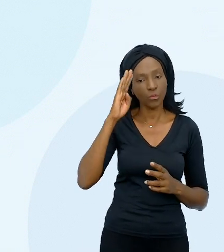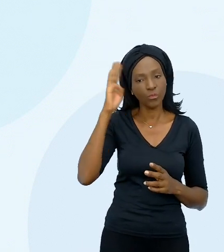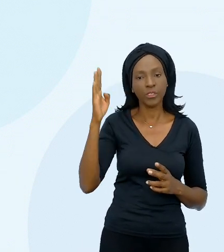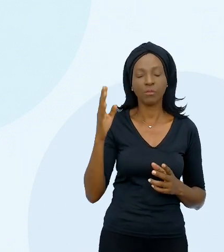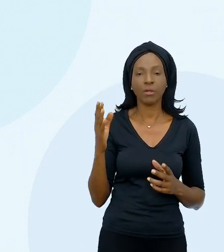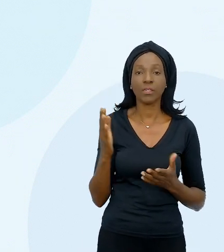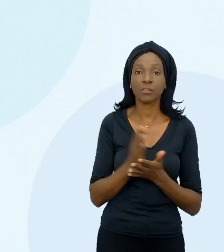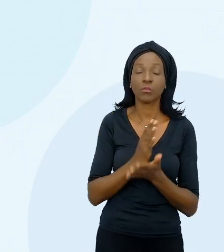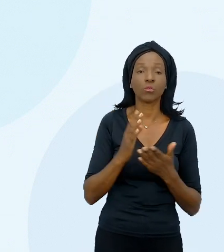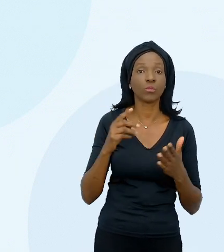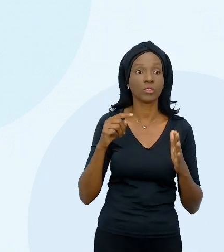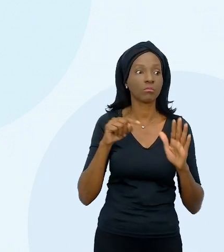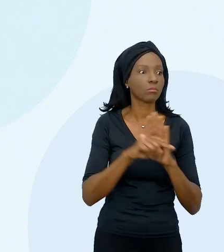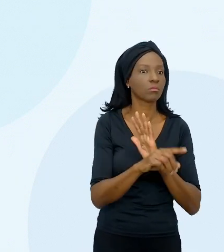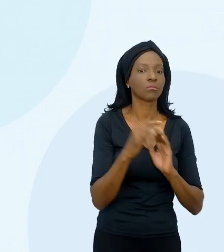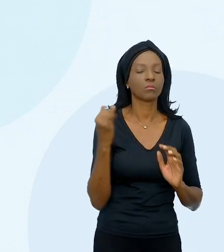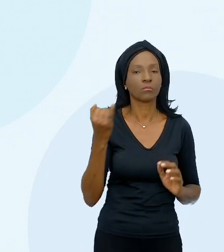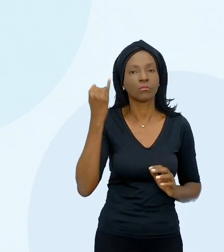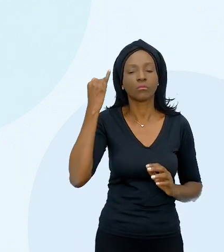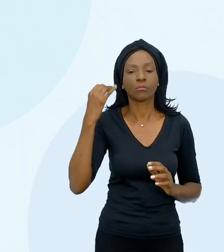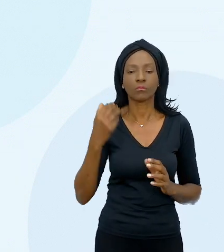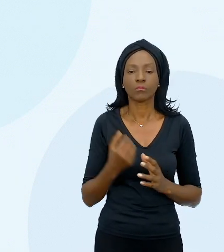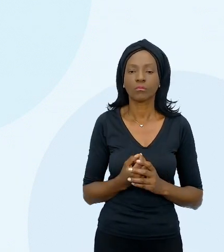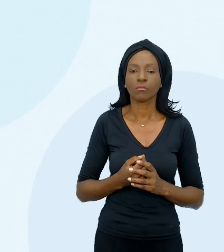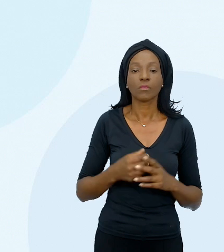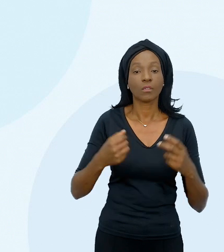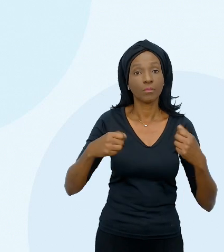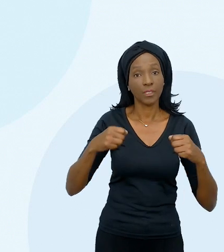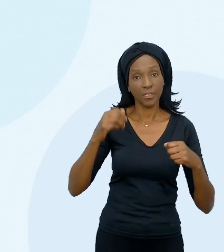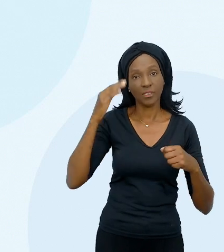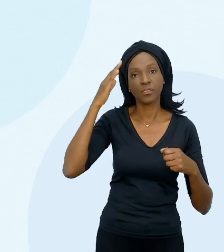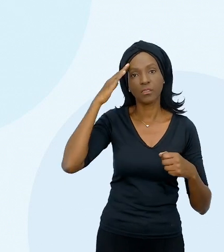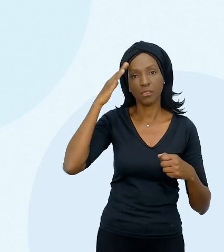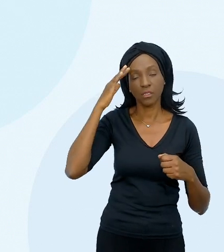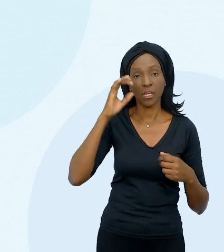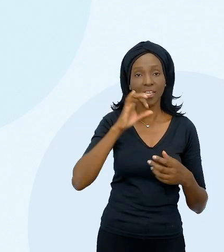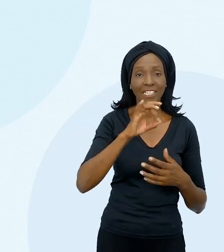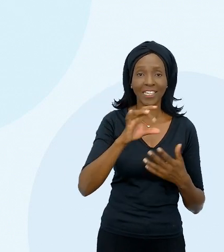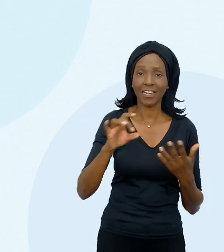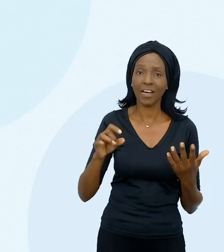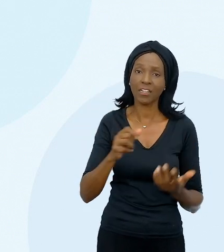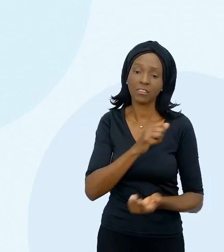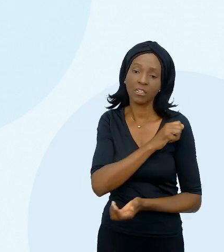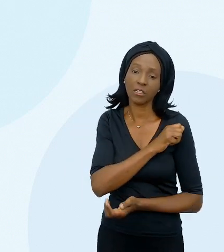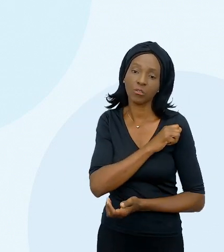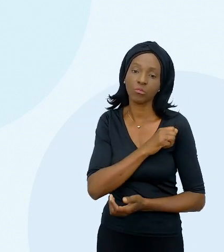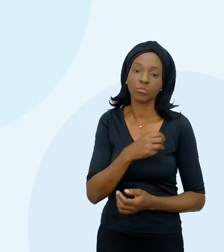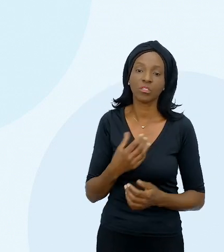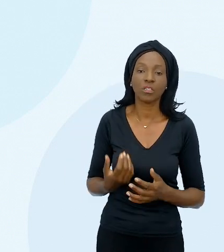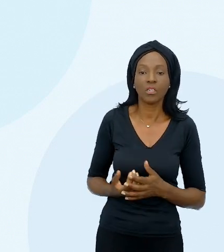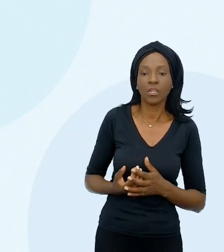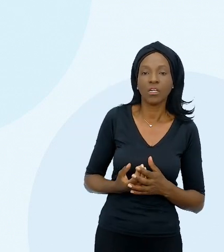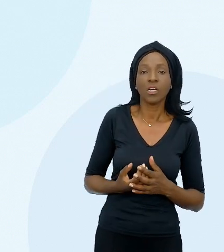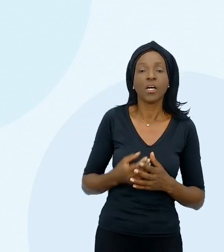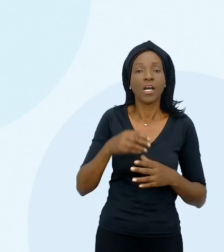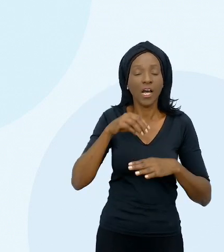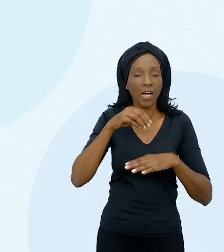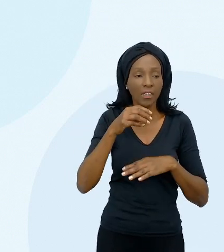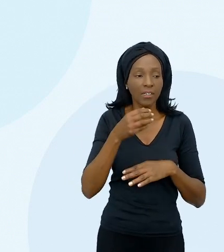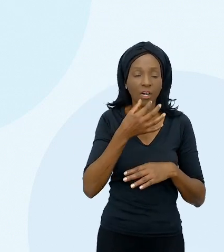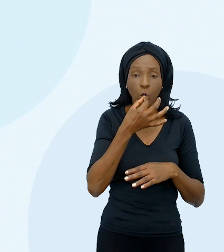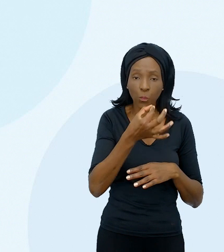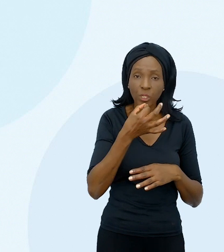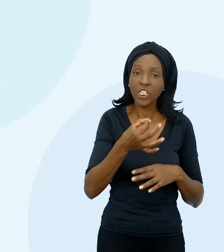precisa entender que é importante que cada estudante ele emita a sua opinião. Porque